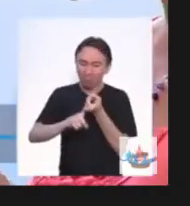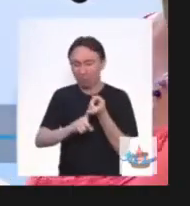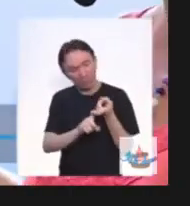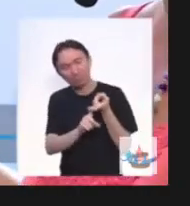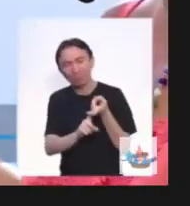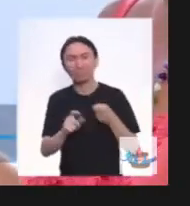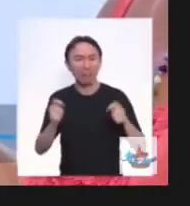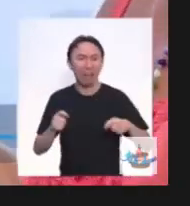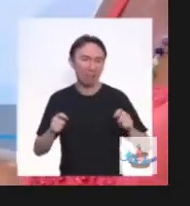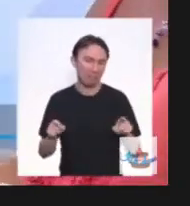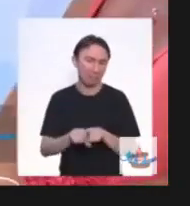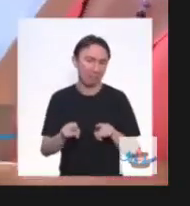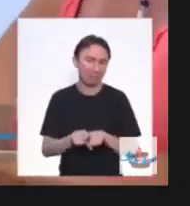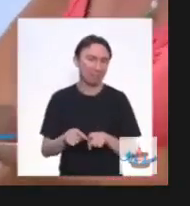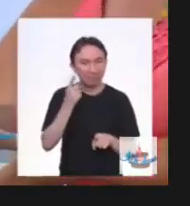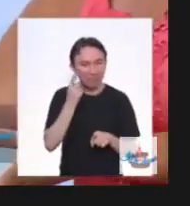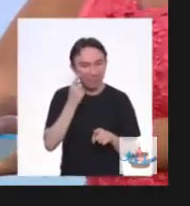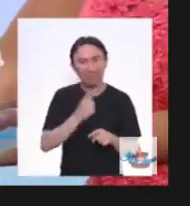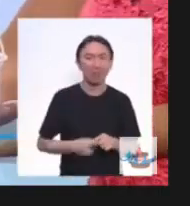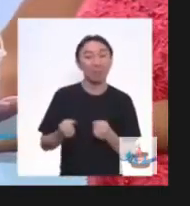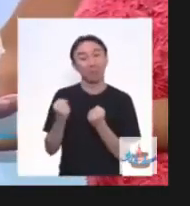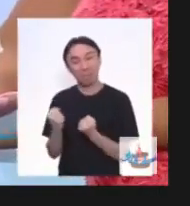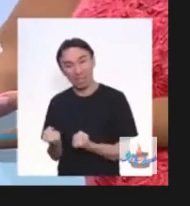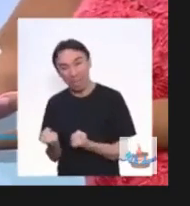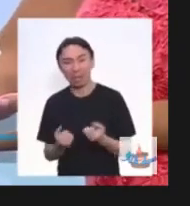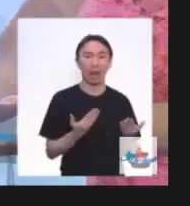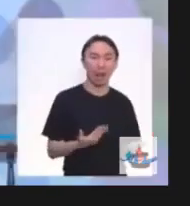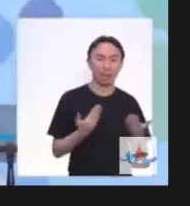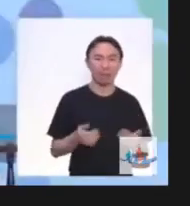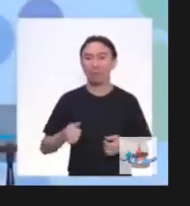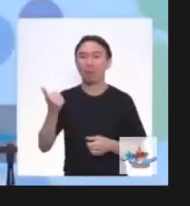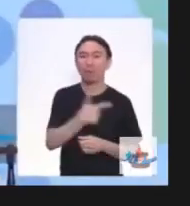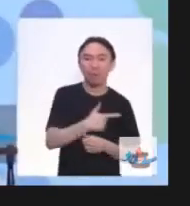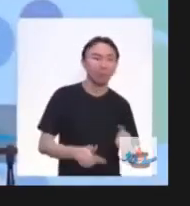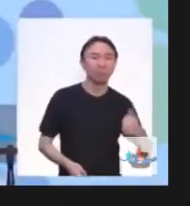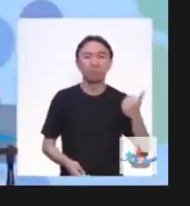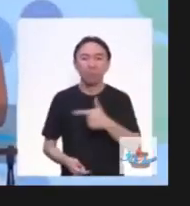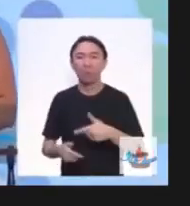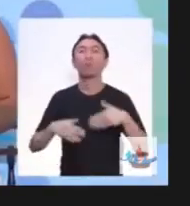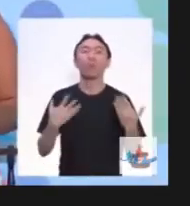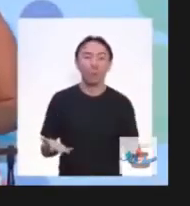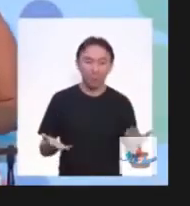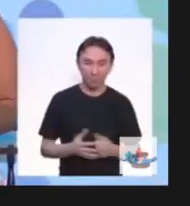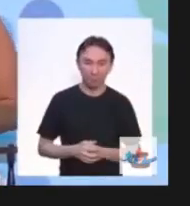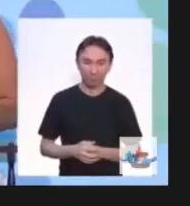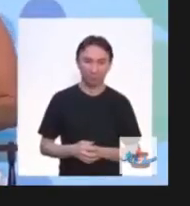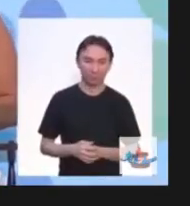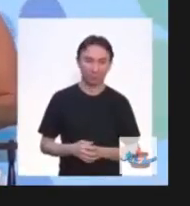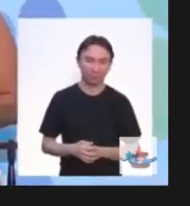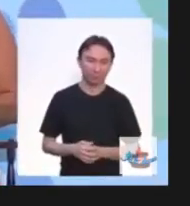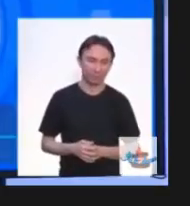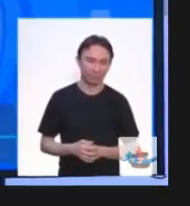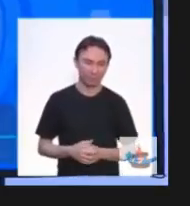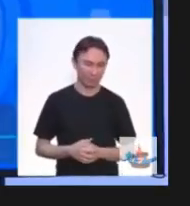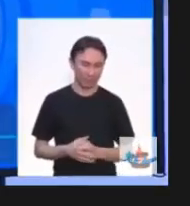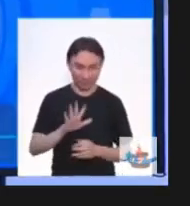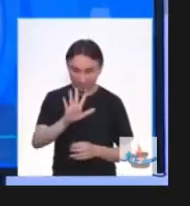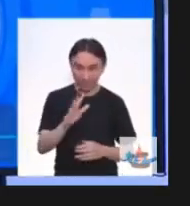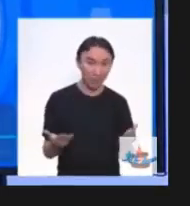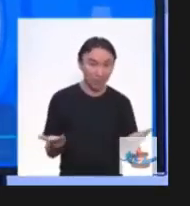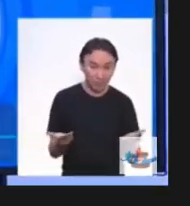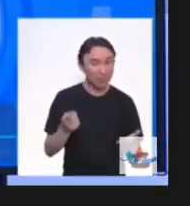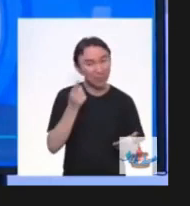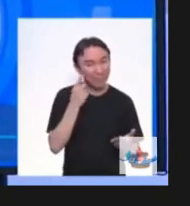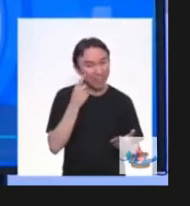É só pra gente ter uma ideia do que é mais pesado, o que é mais leve. Ele não vai medir direitinho, tá? Mas dá pra gente ter uma ideia. Então, antes que nós façamos a prática da